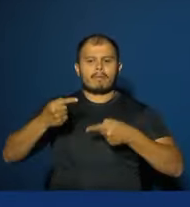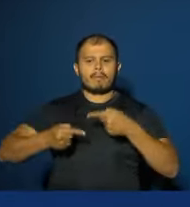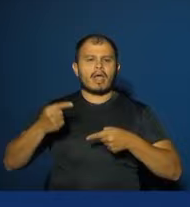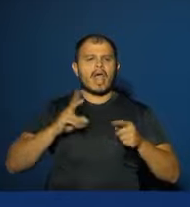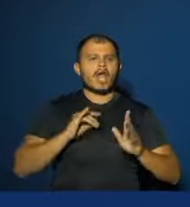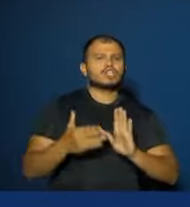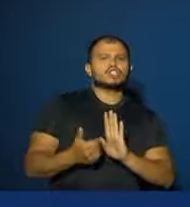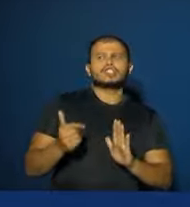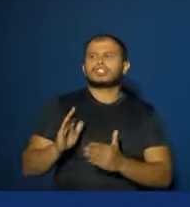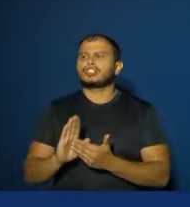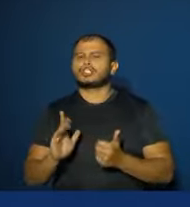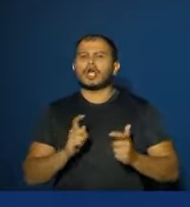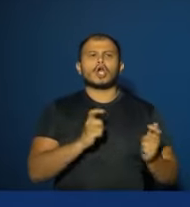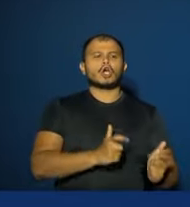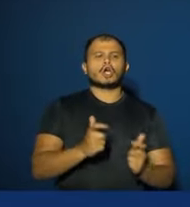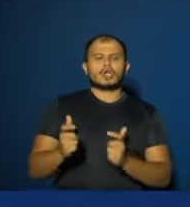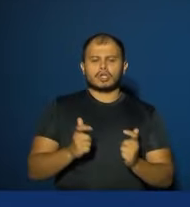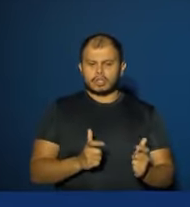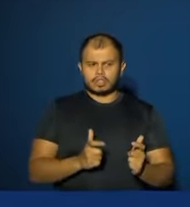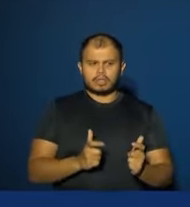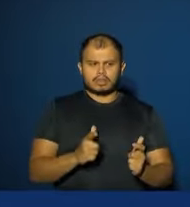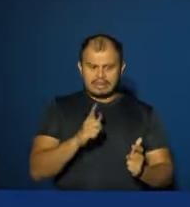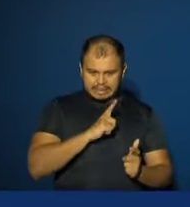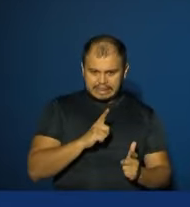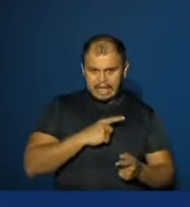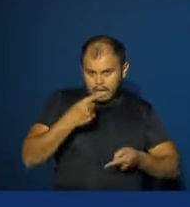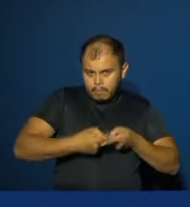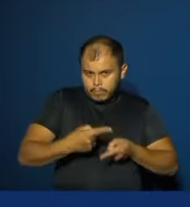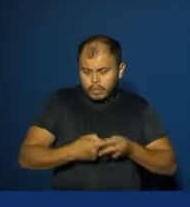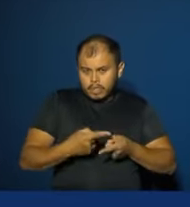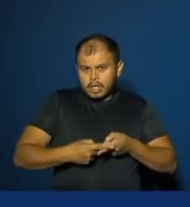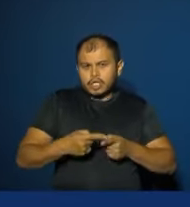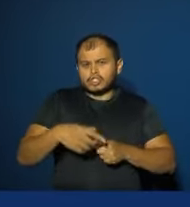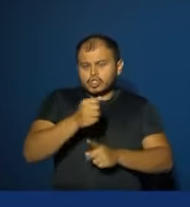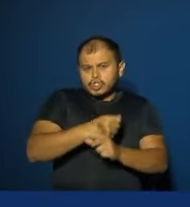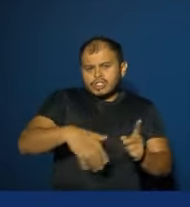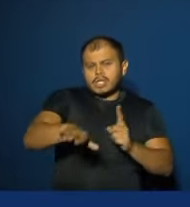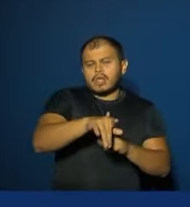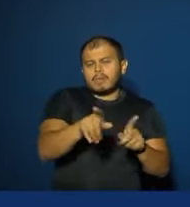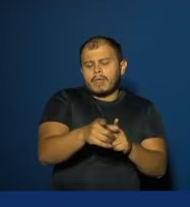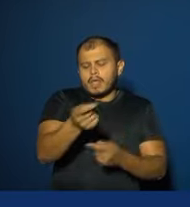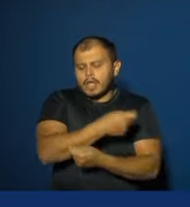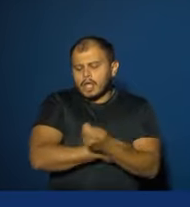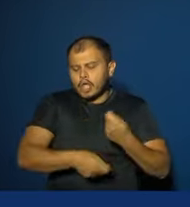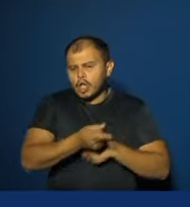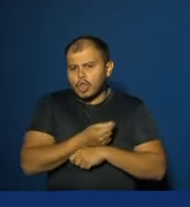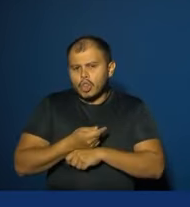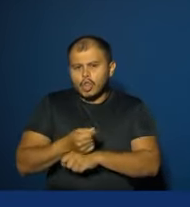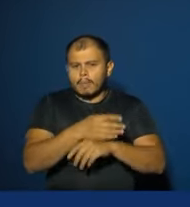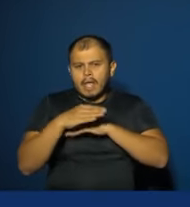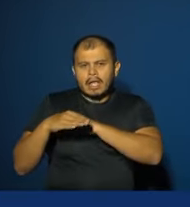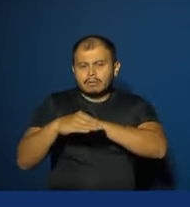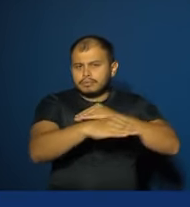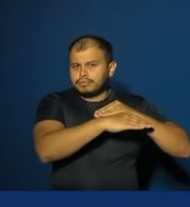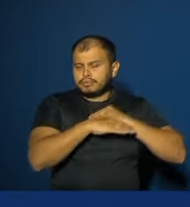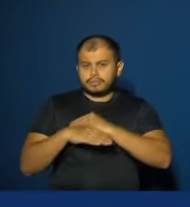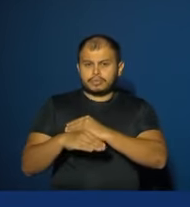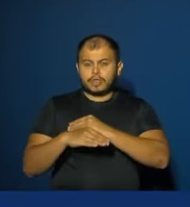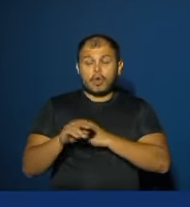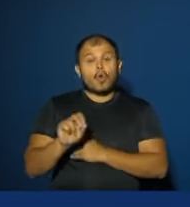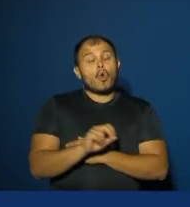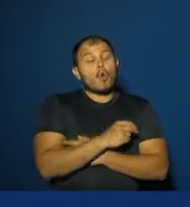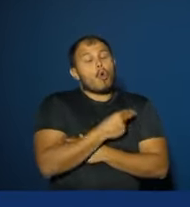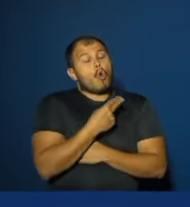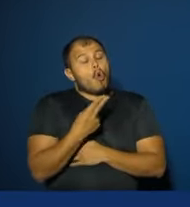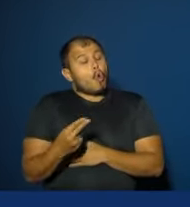ali, ou tem uma justificativa social, econômica, de equidade social e de renda, ou você